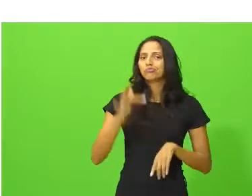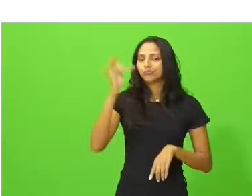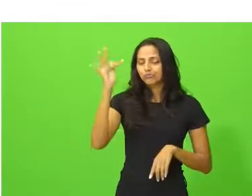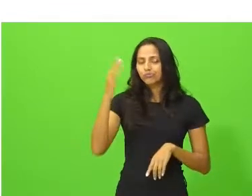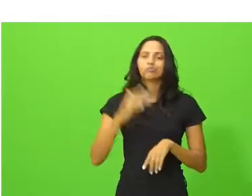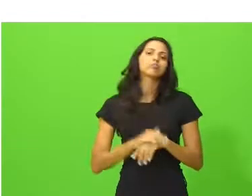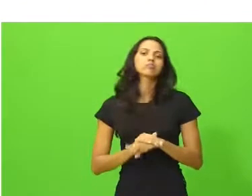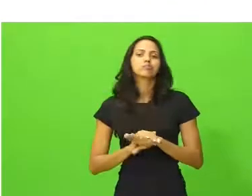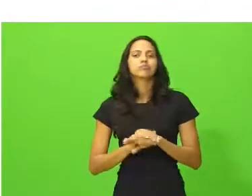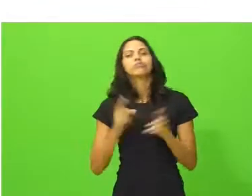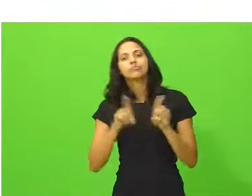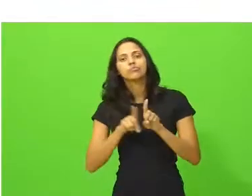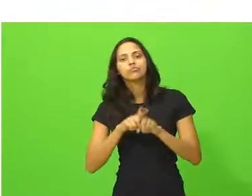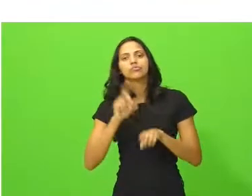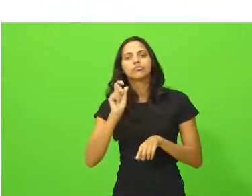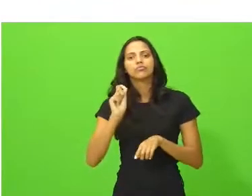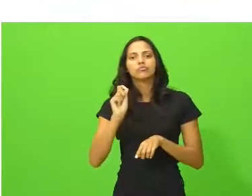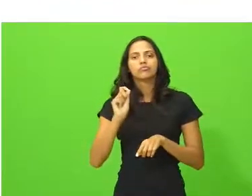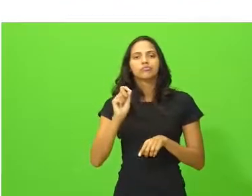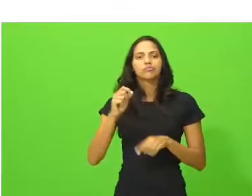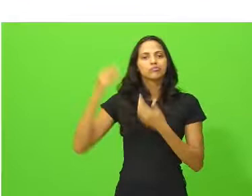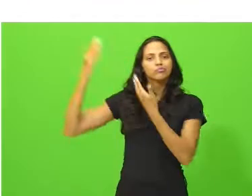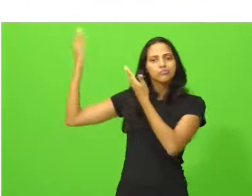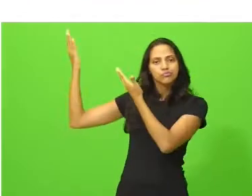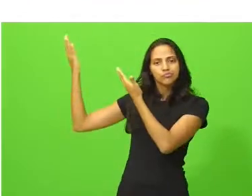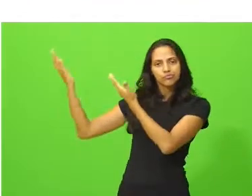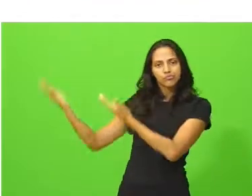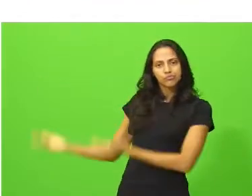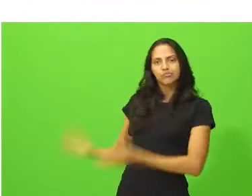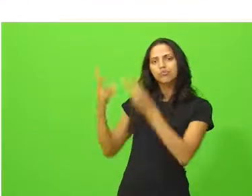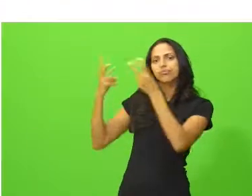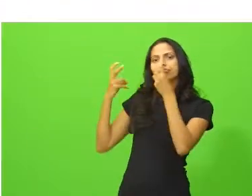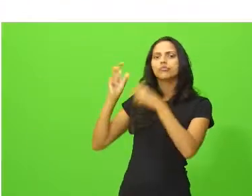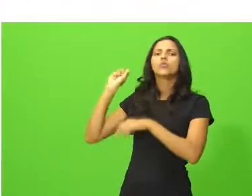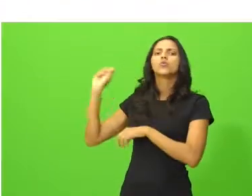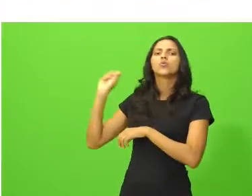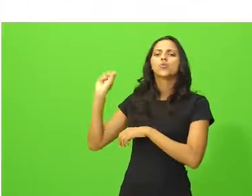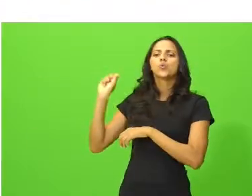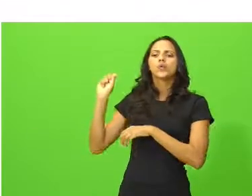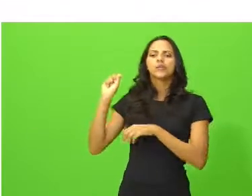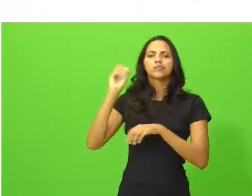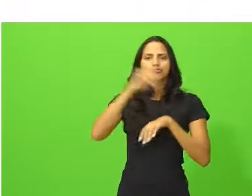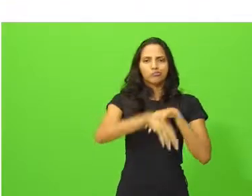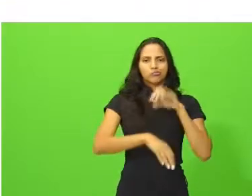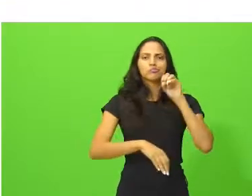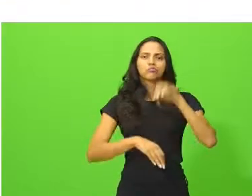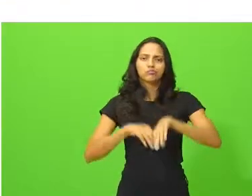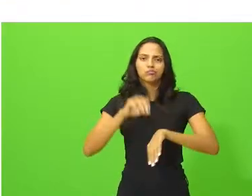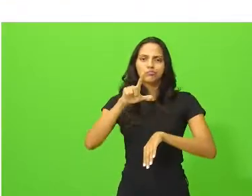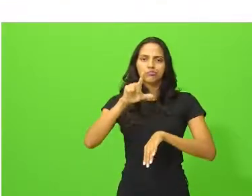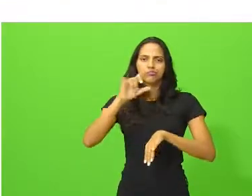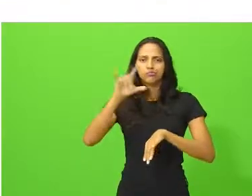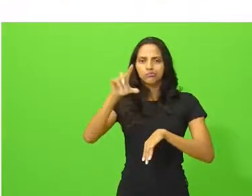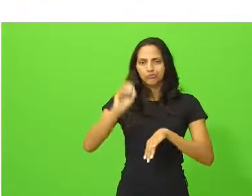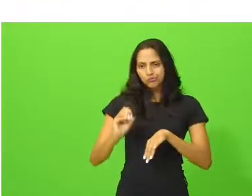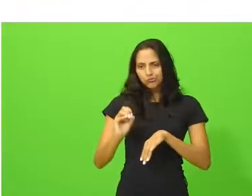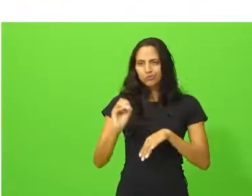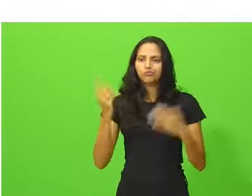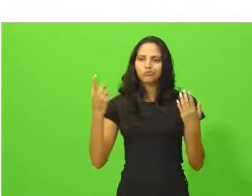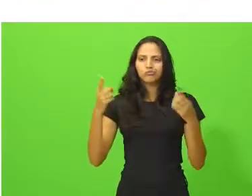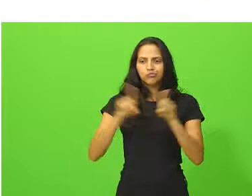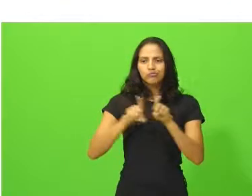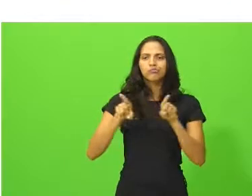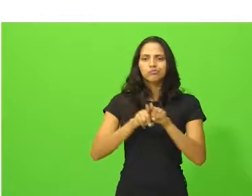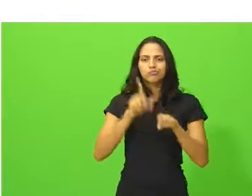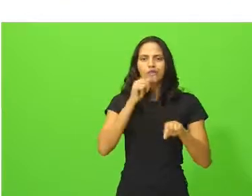drástica. No momento seguinte nós vamos ver ainda imagens de poluição do lixo jogado em céu aberto, né, o esgoto